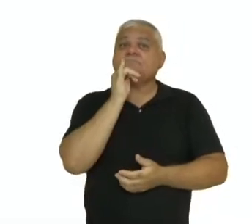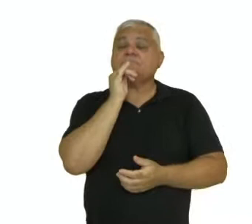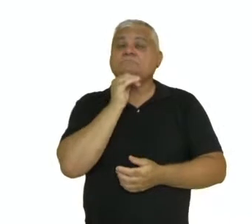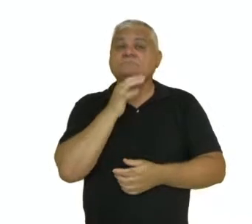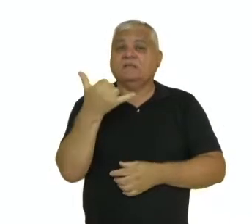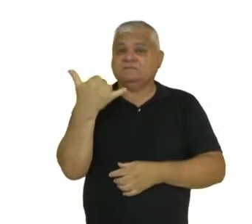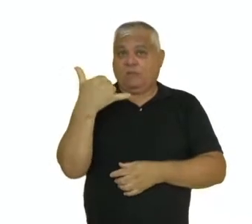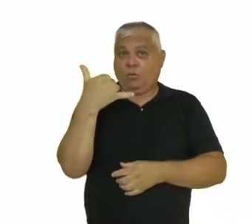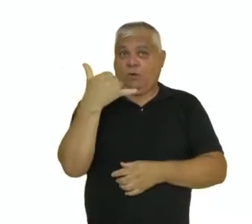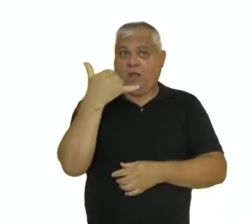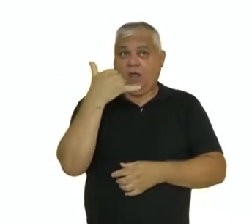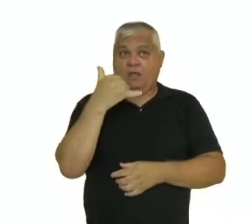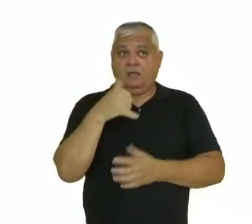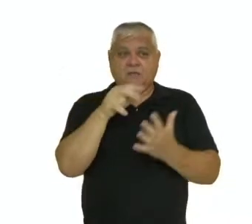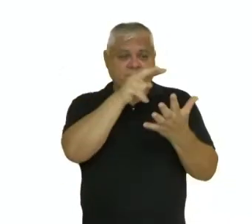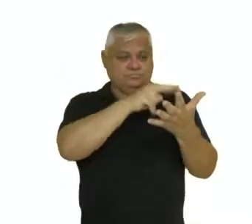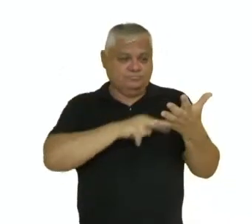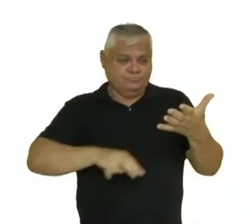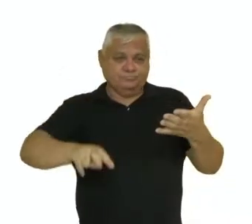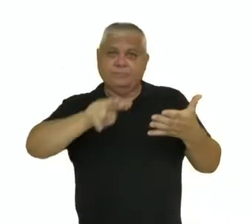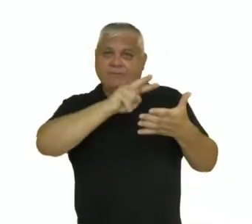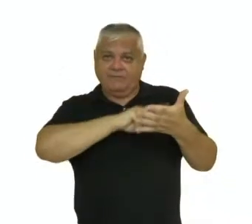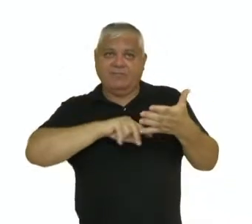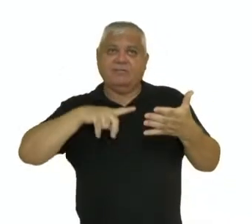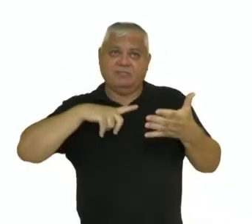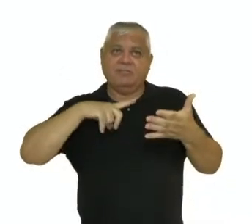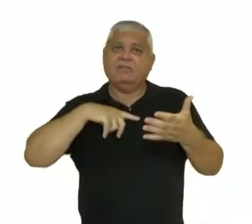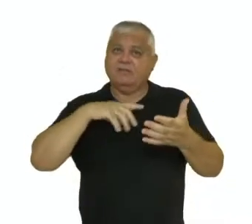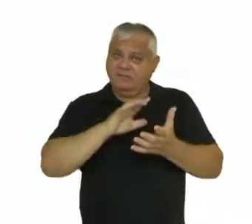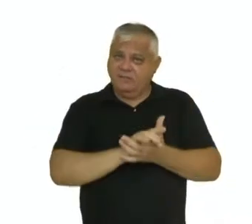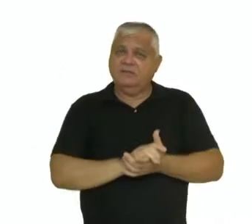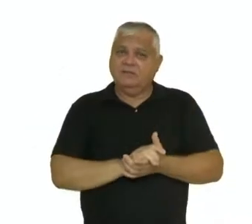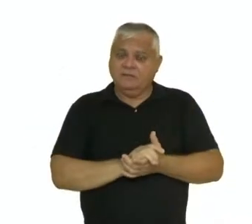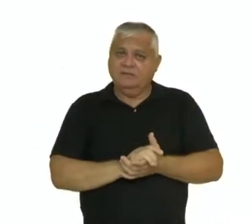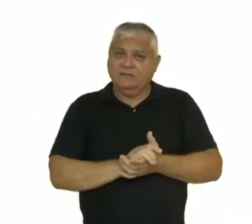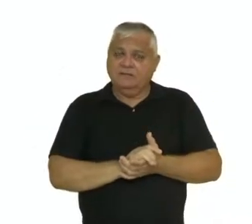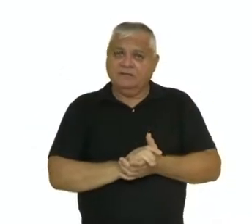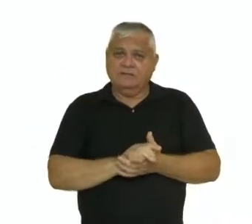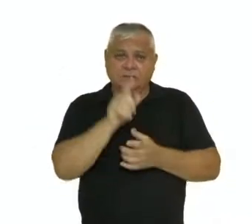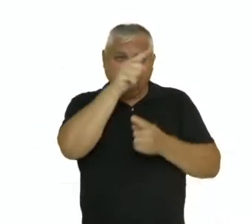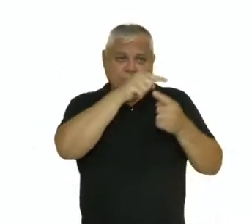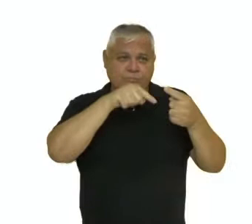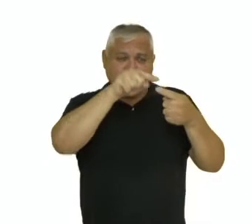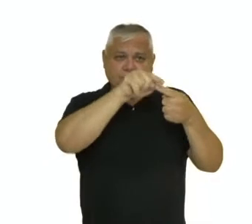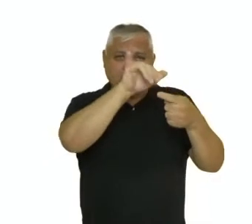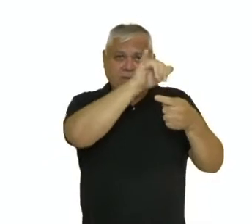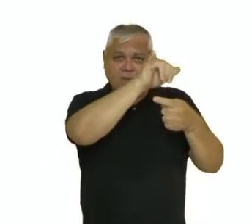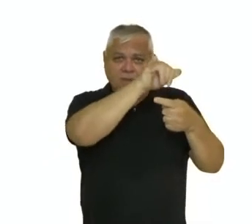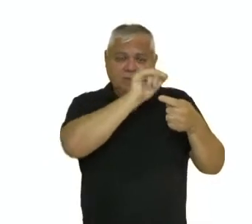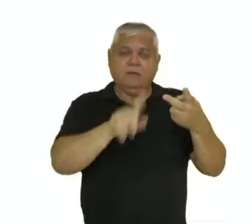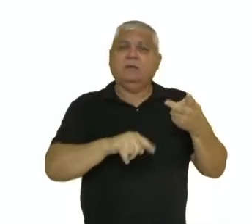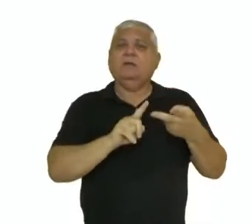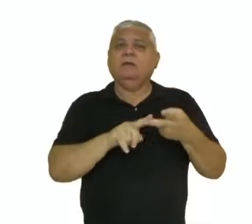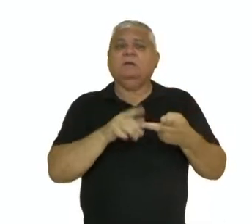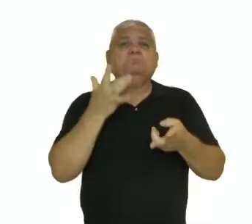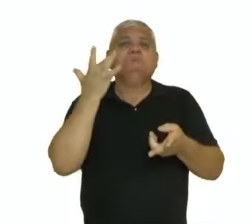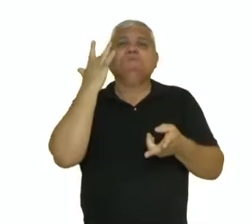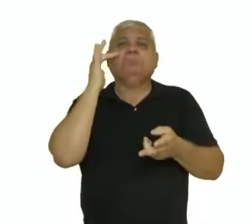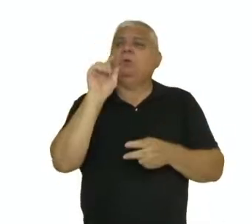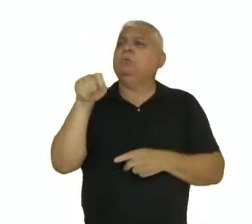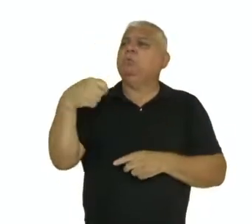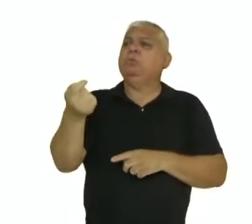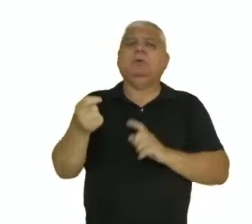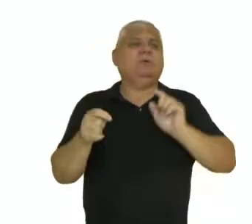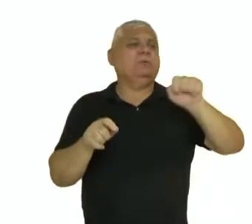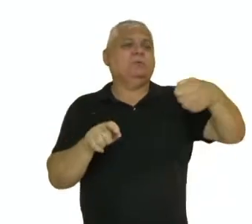estão representados aqui nessa imagem? Estão tão presentes em nossa rotina diária que por vezes nem lembramos que se tratam